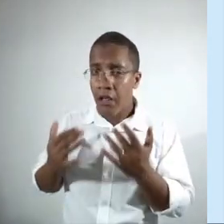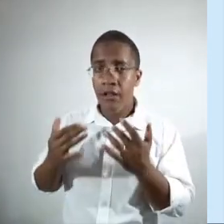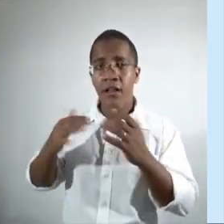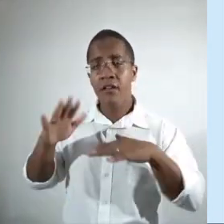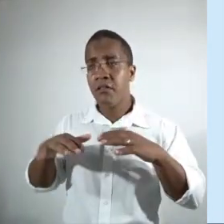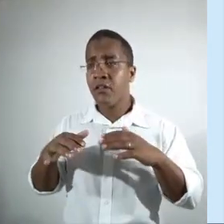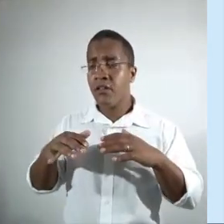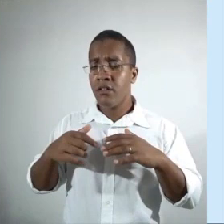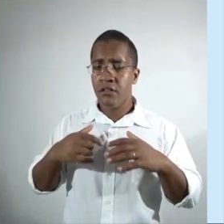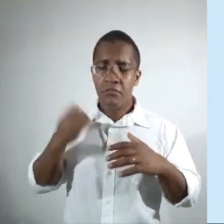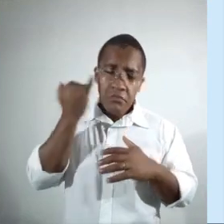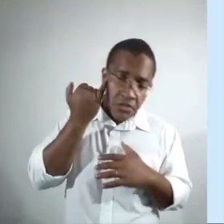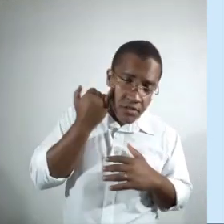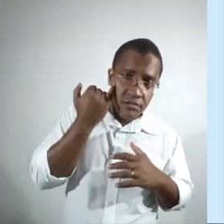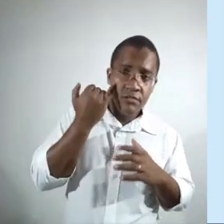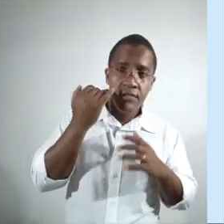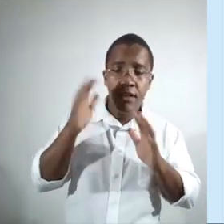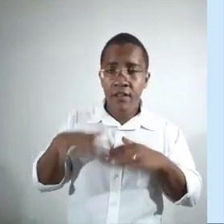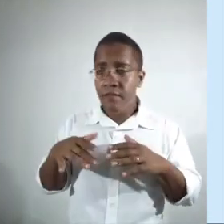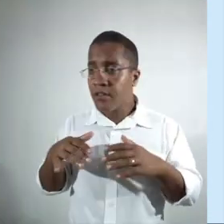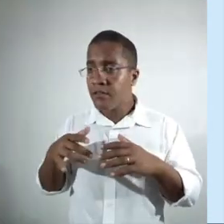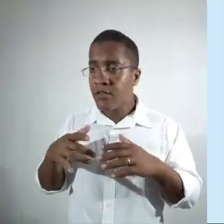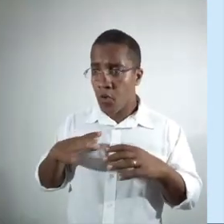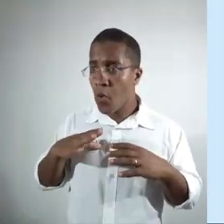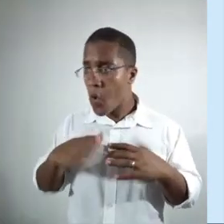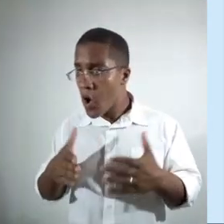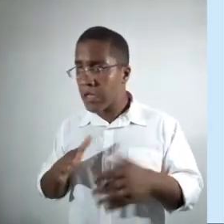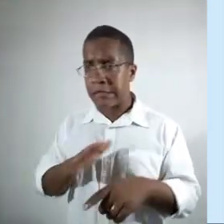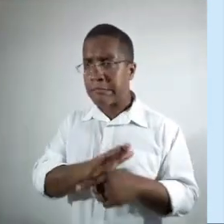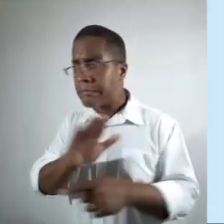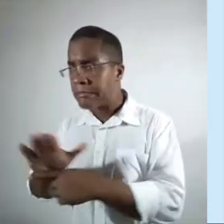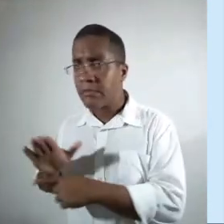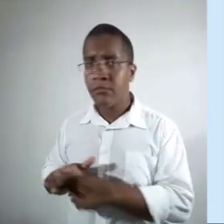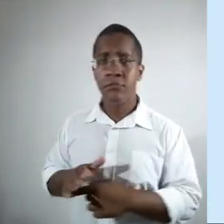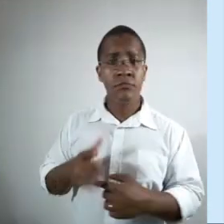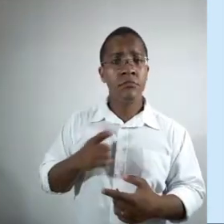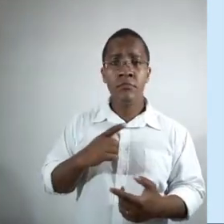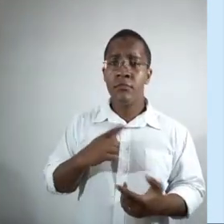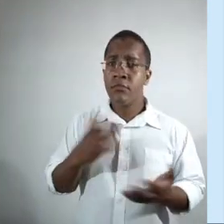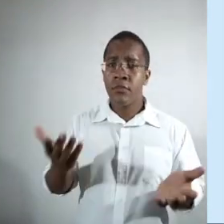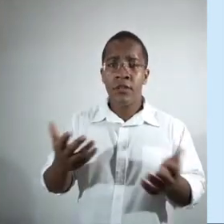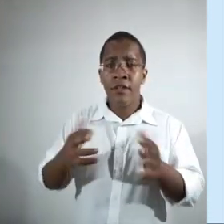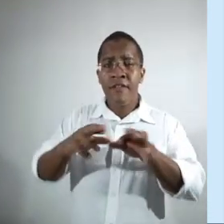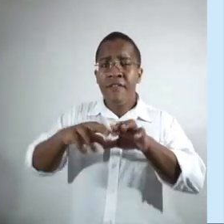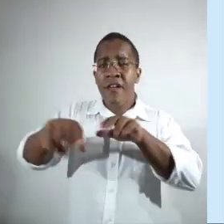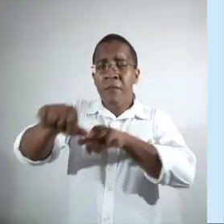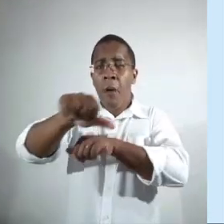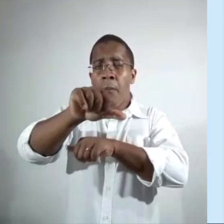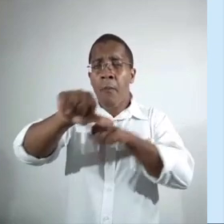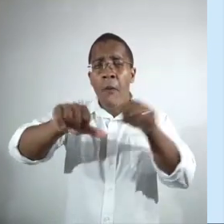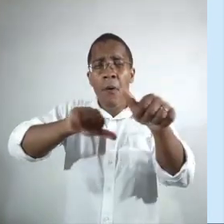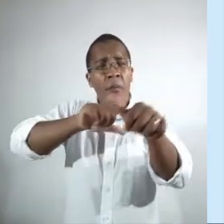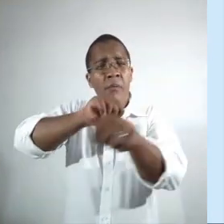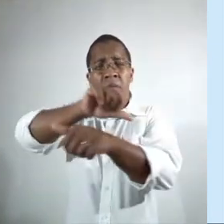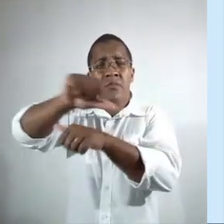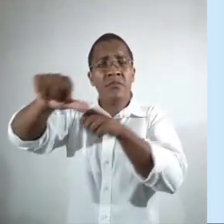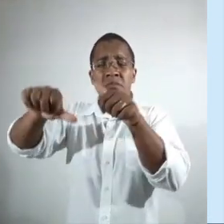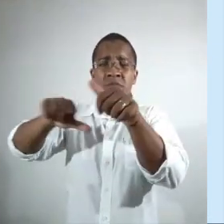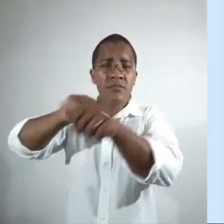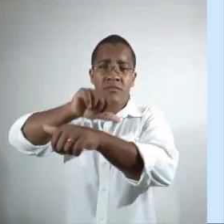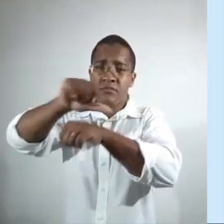fazer nada, tem dia que você está disposto para ajudar em tudo. Então são taxas que fazem com que o